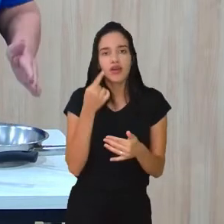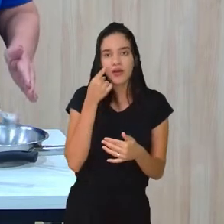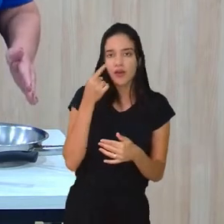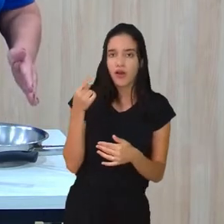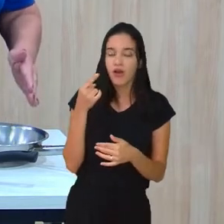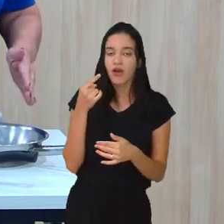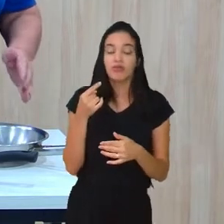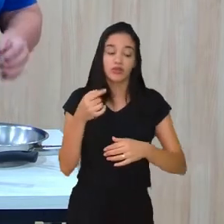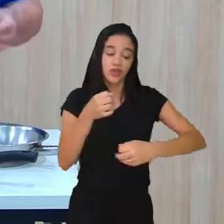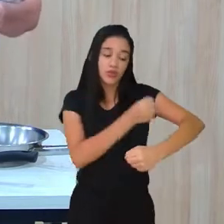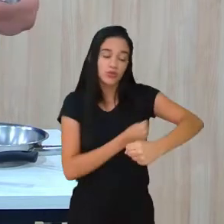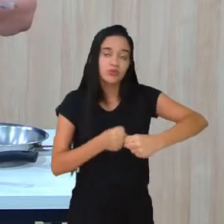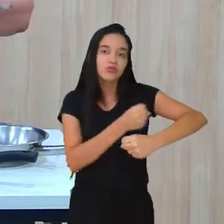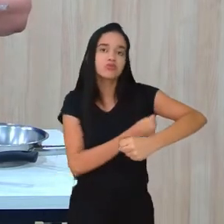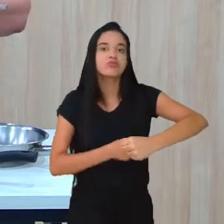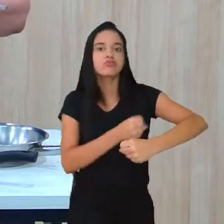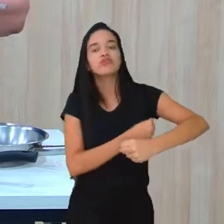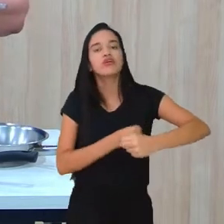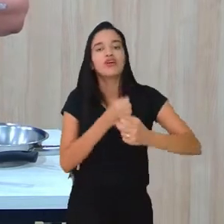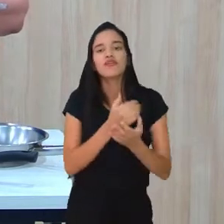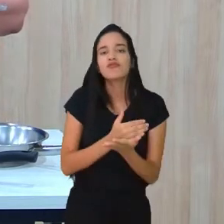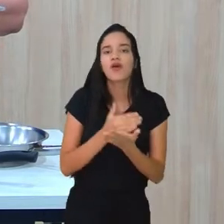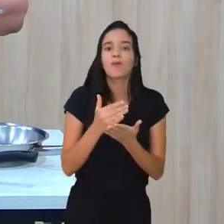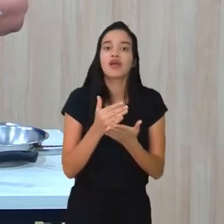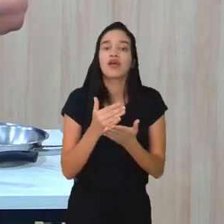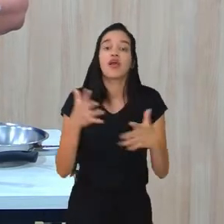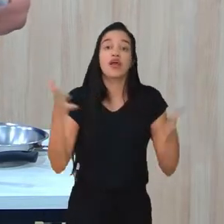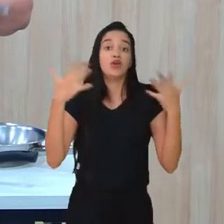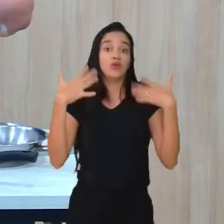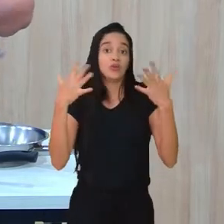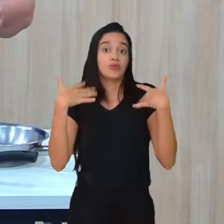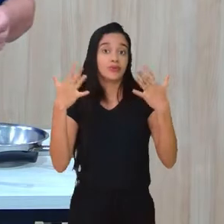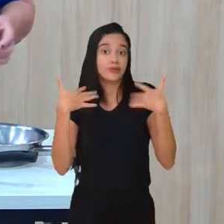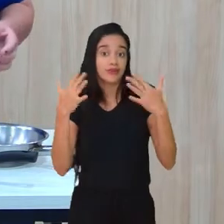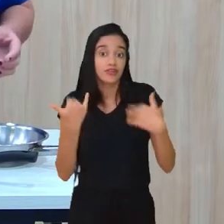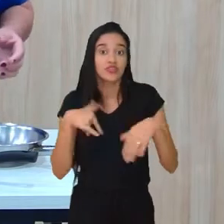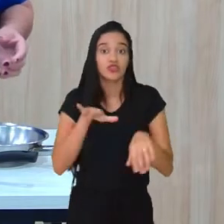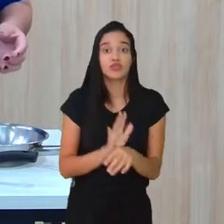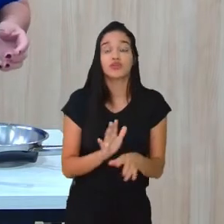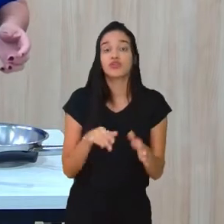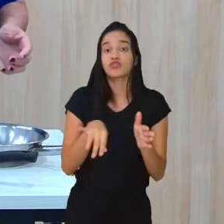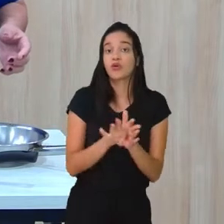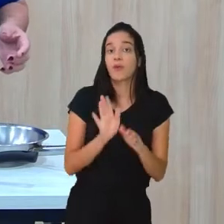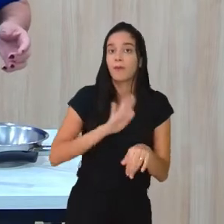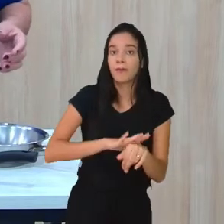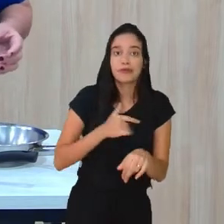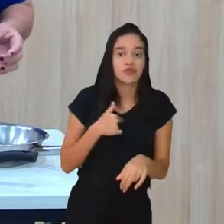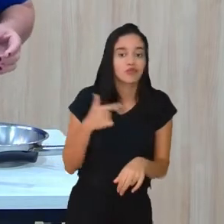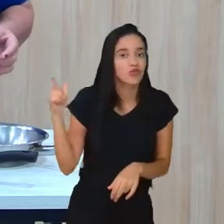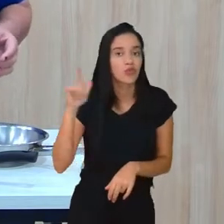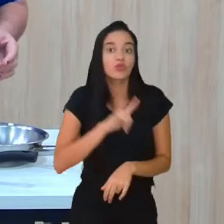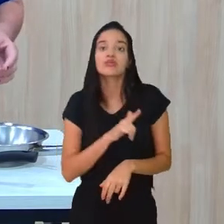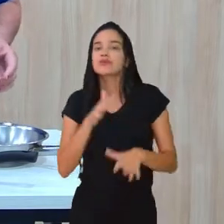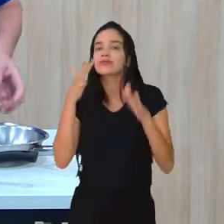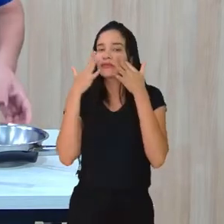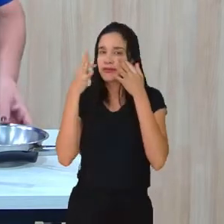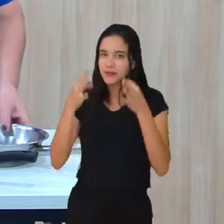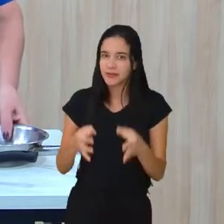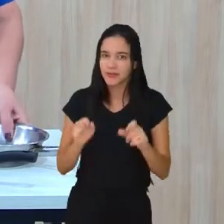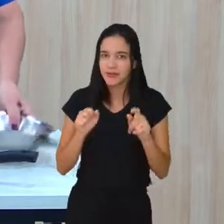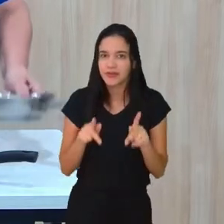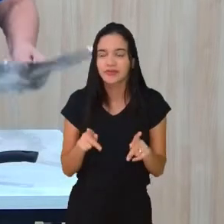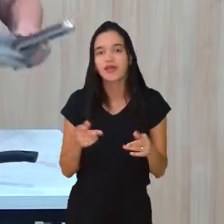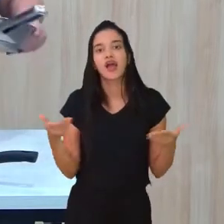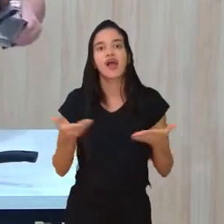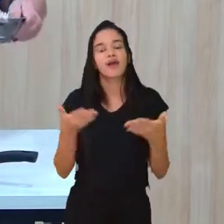medida que eu vou mexer aqui, ela vai começar a aquecer e vai chegar um momento que eu não vou aguentar mais. Então, prestando atenção.